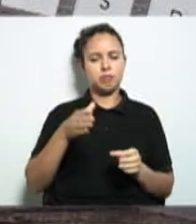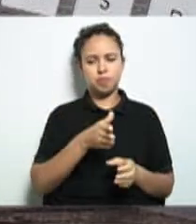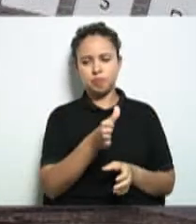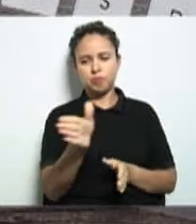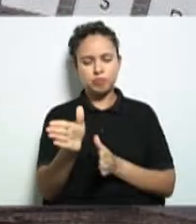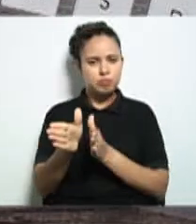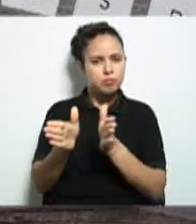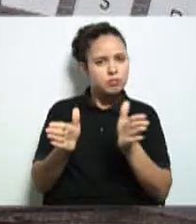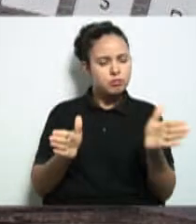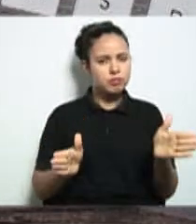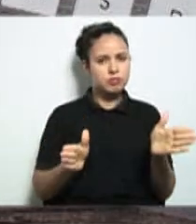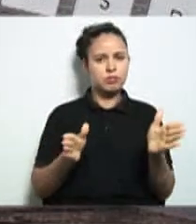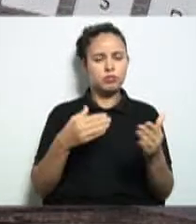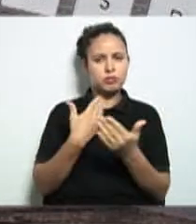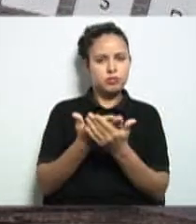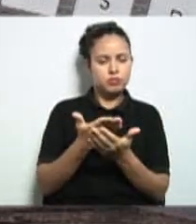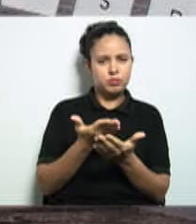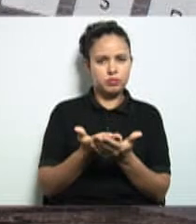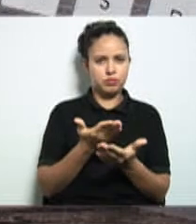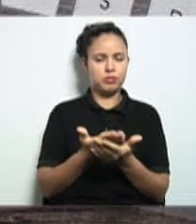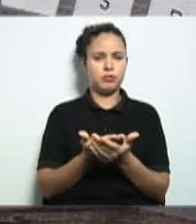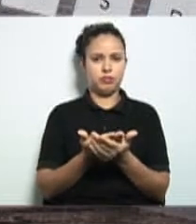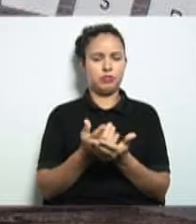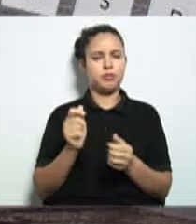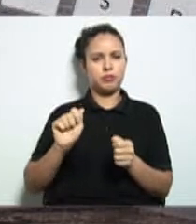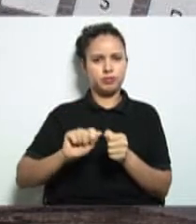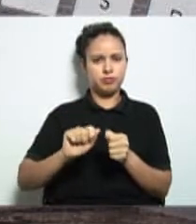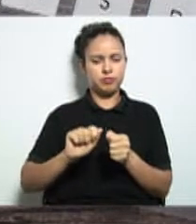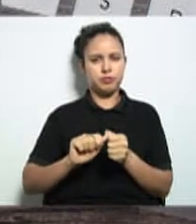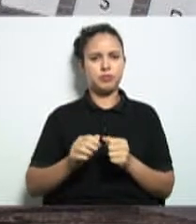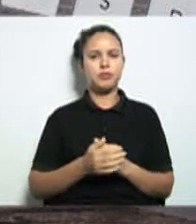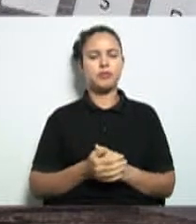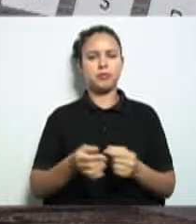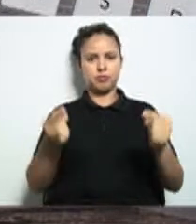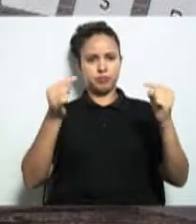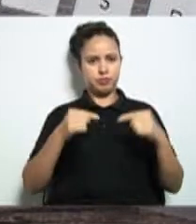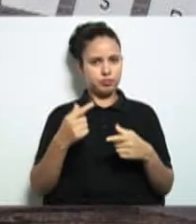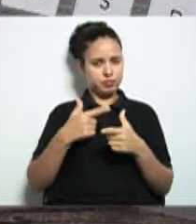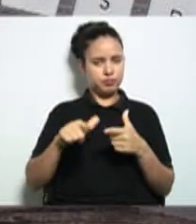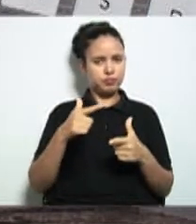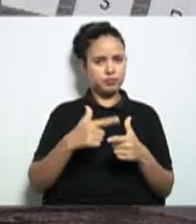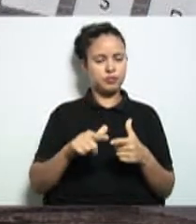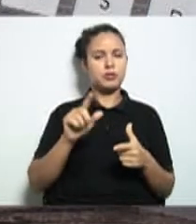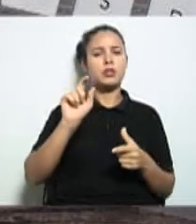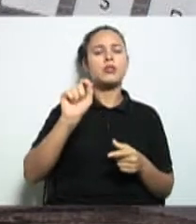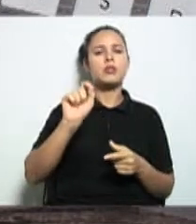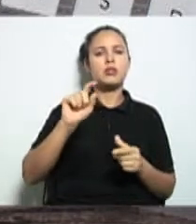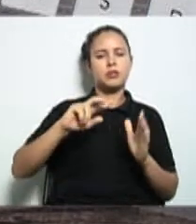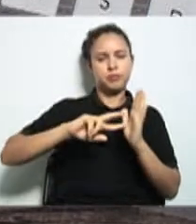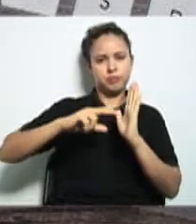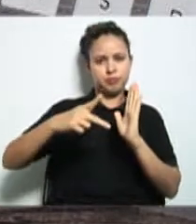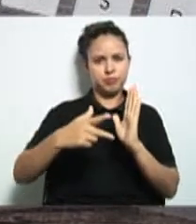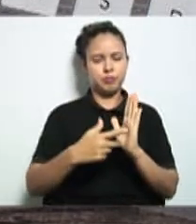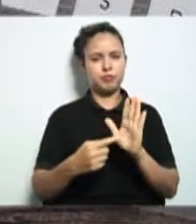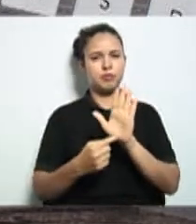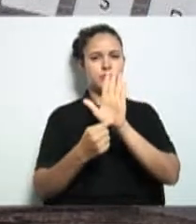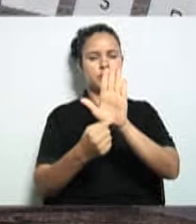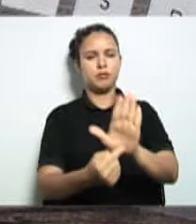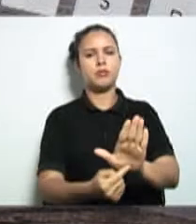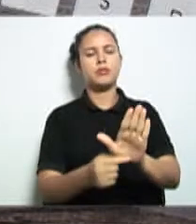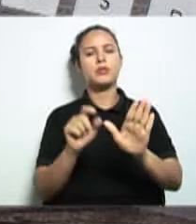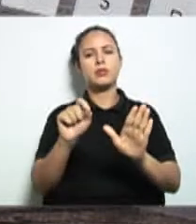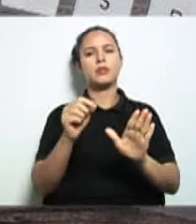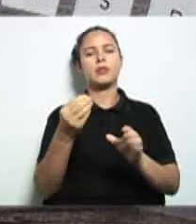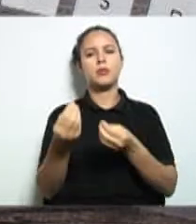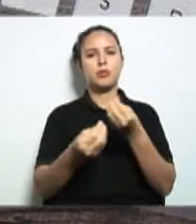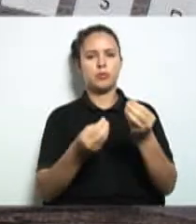a abrangência do estudo a ser realizado. Problema. O problema costuma ser apresentado em forma de